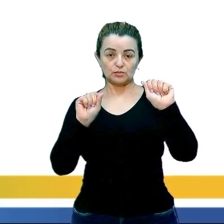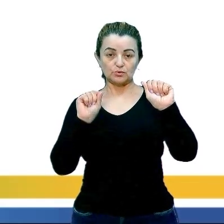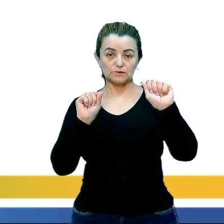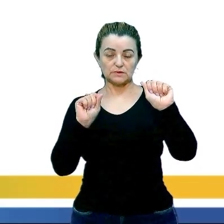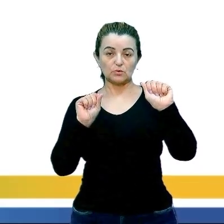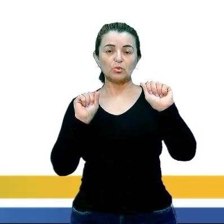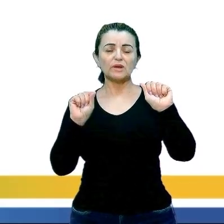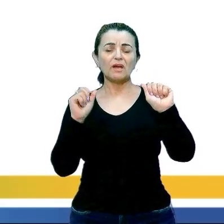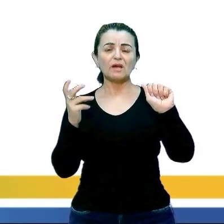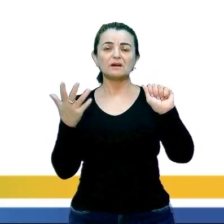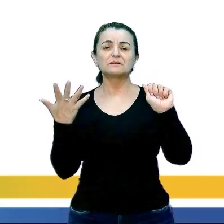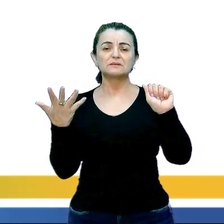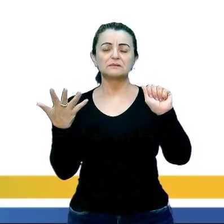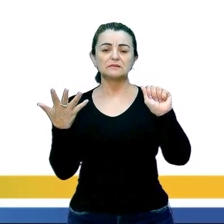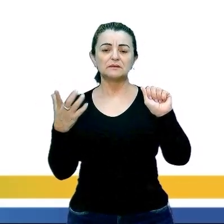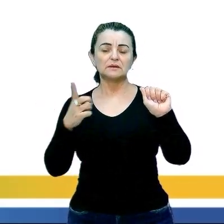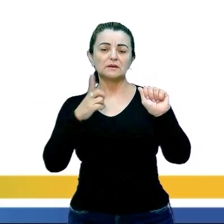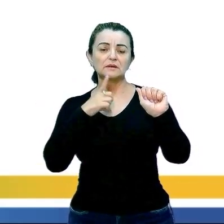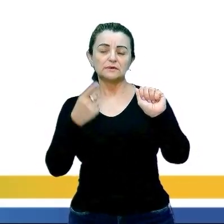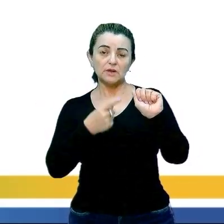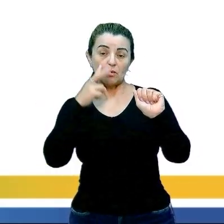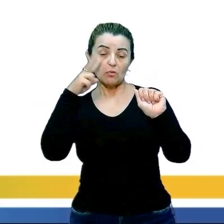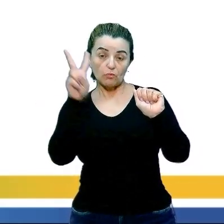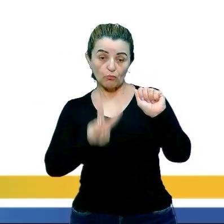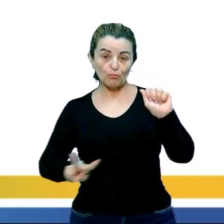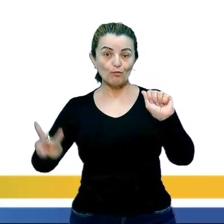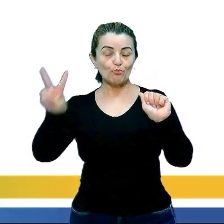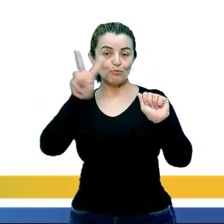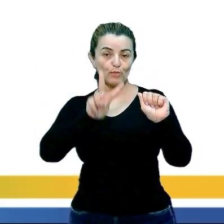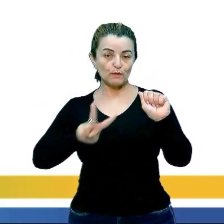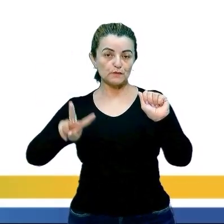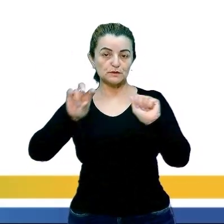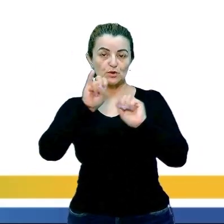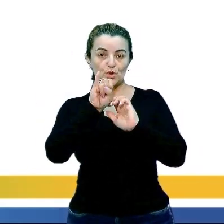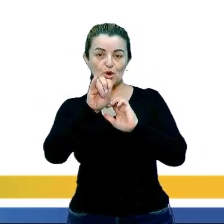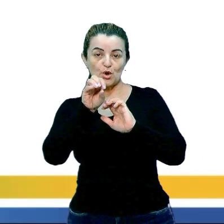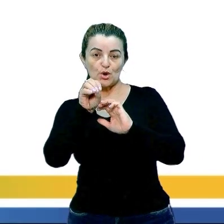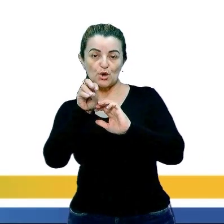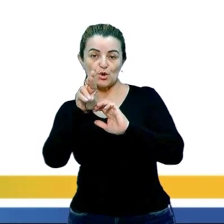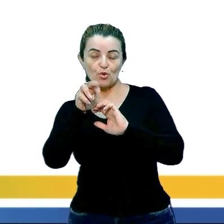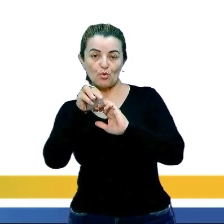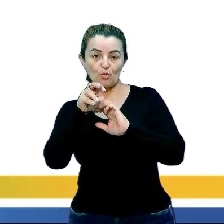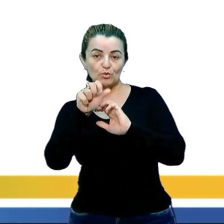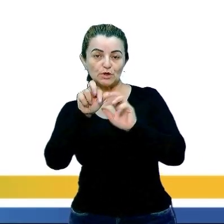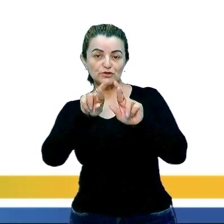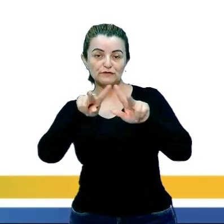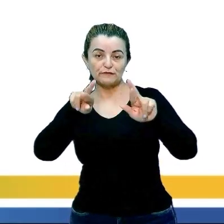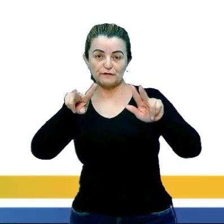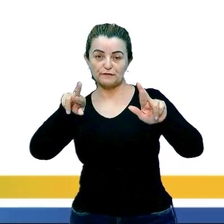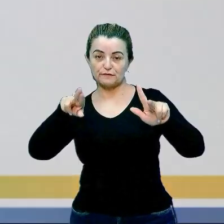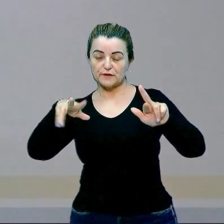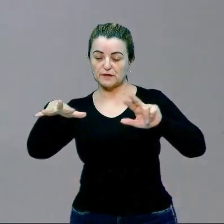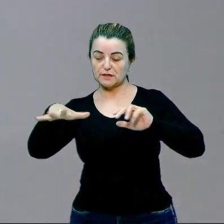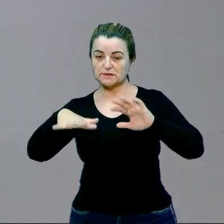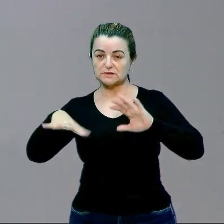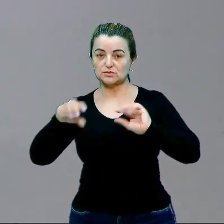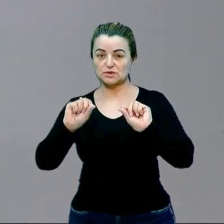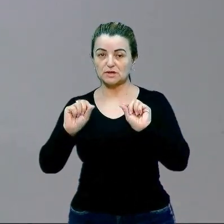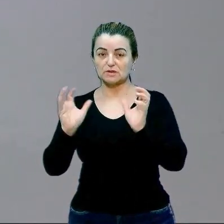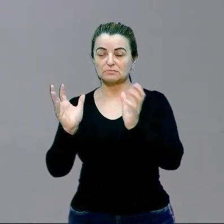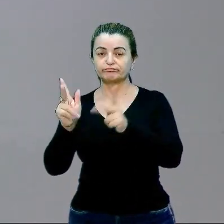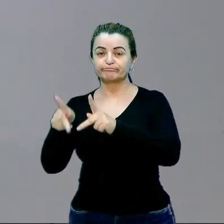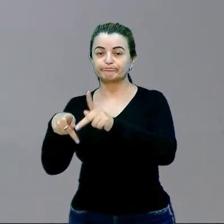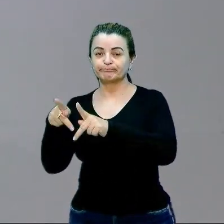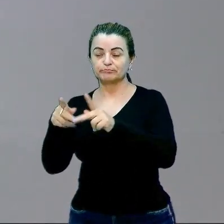do que se trata. Então, a gente tem uma visão irônica das diferenças de classe, tá? O que